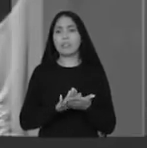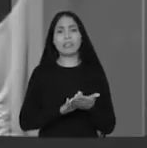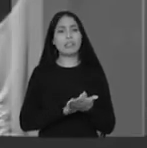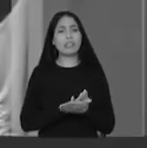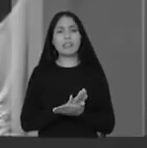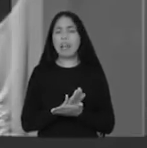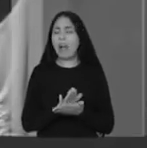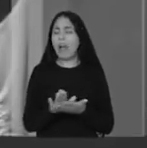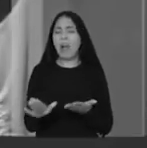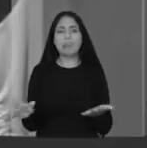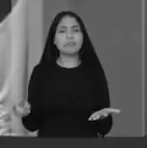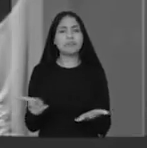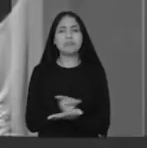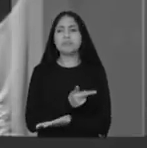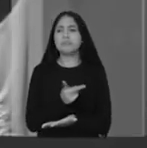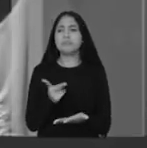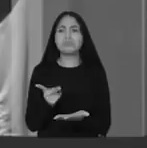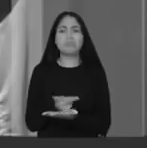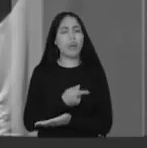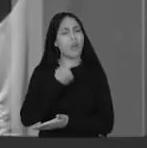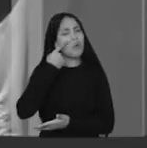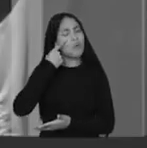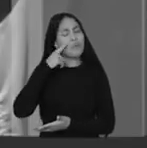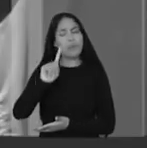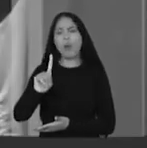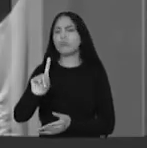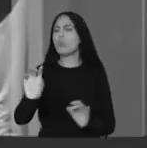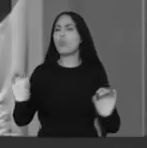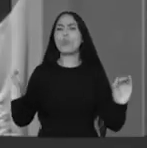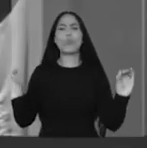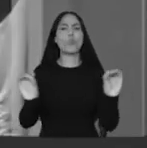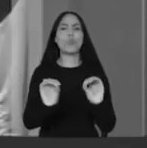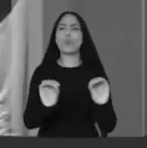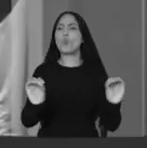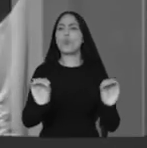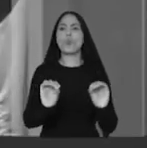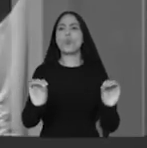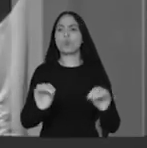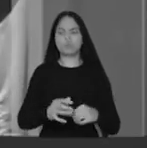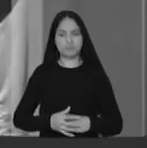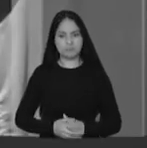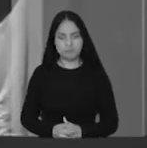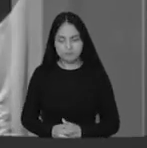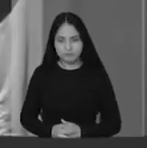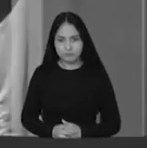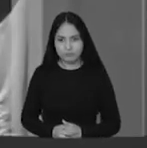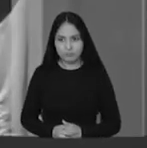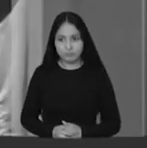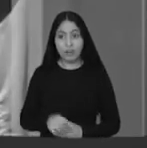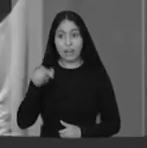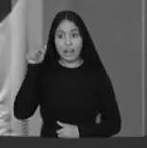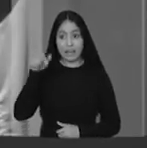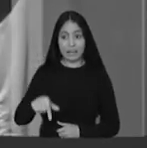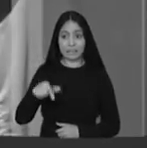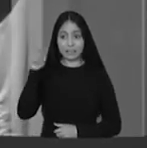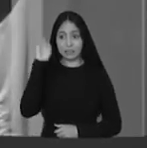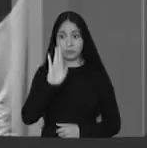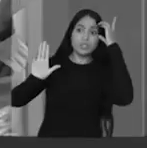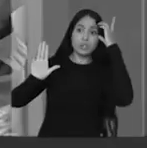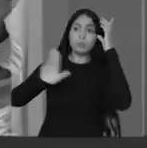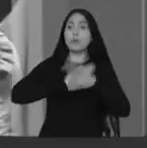tem o único indícios de fraude a urna eletrônica no Brasil nunca foi